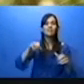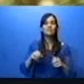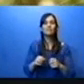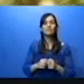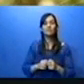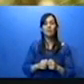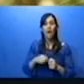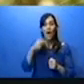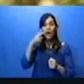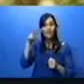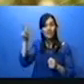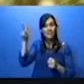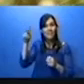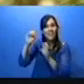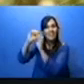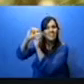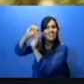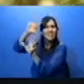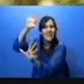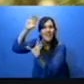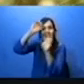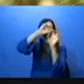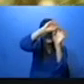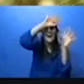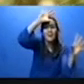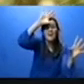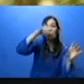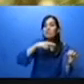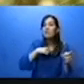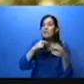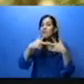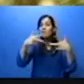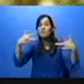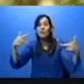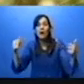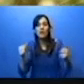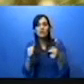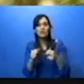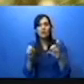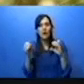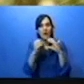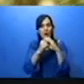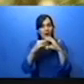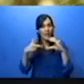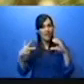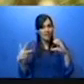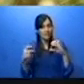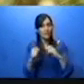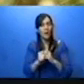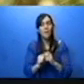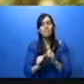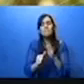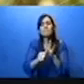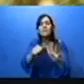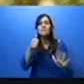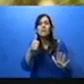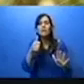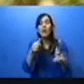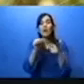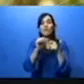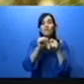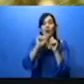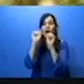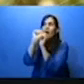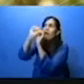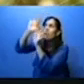teia de captura. Essa teia ela tem várias funções. Vou falar as principais dela. Primeiro, ela faz a